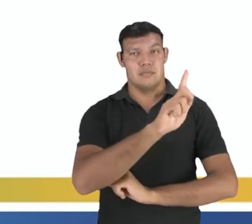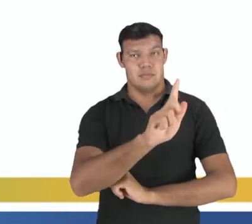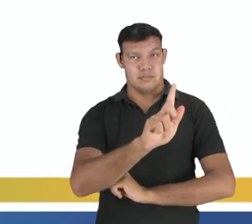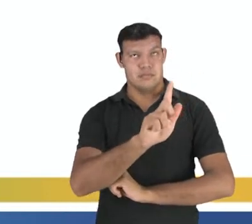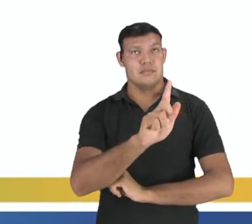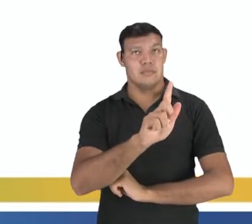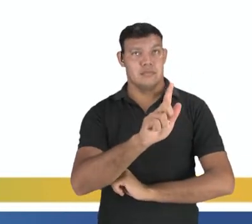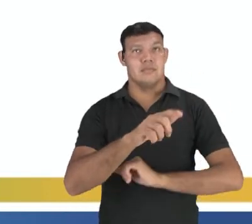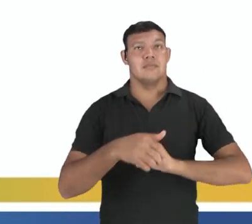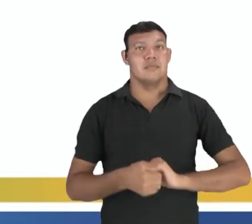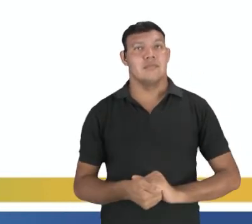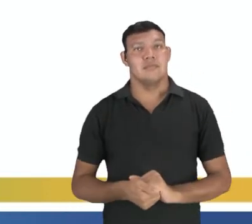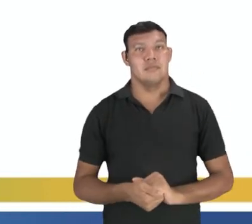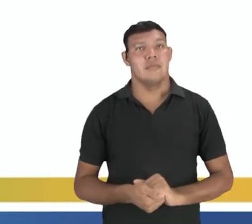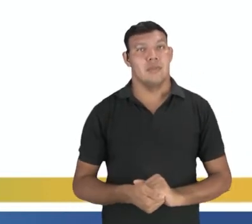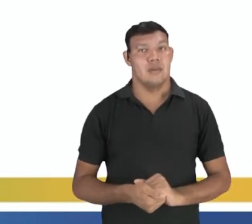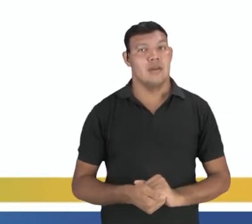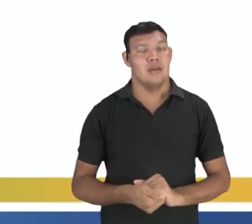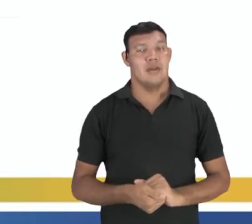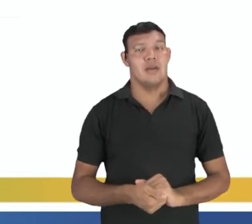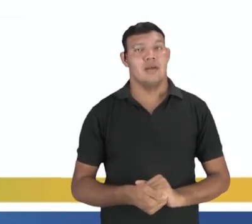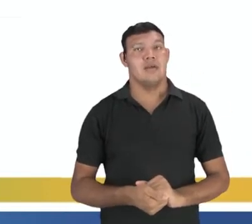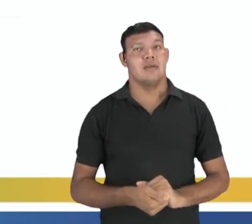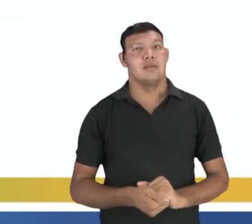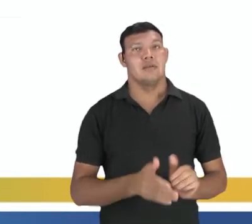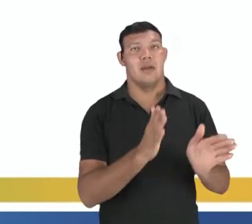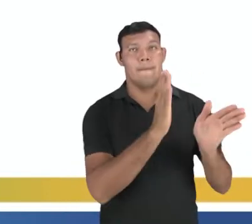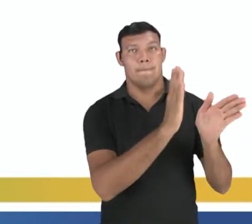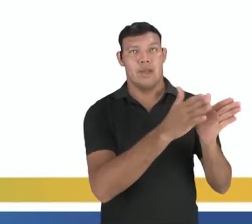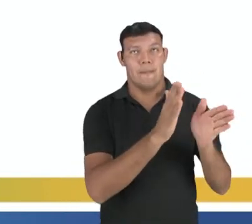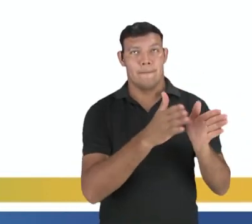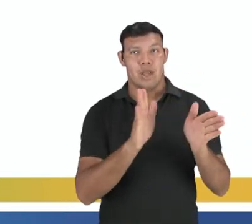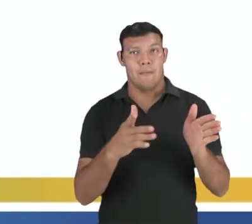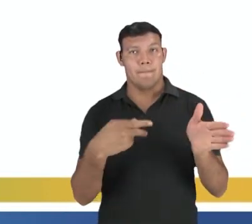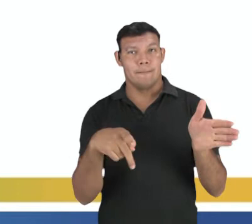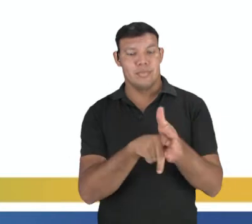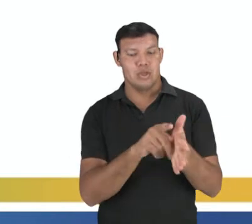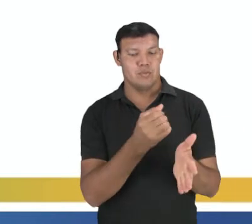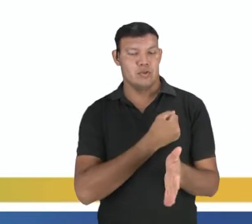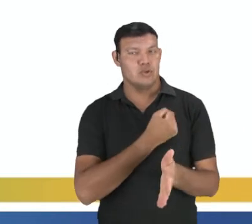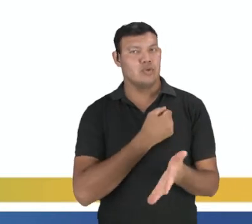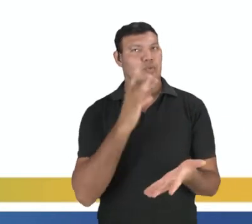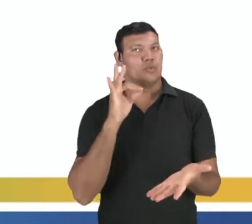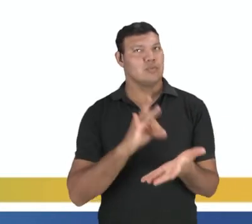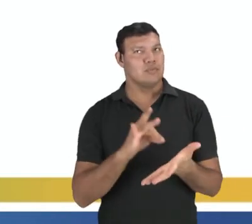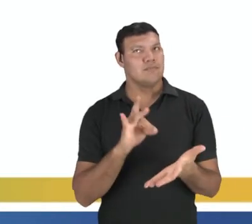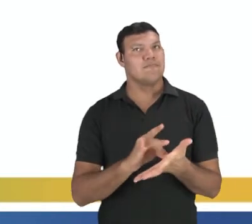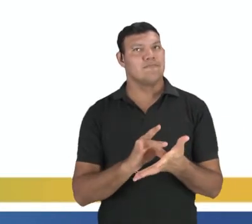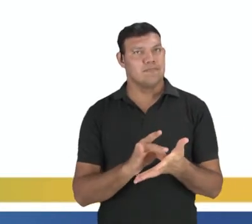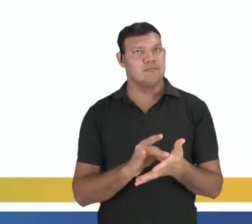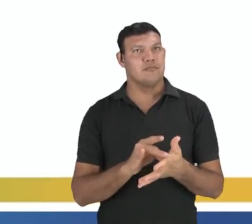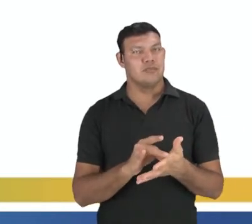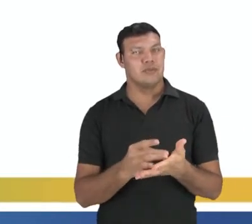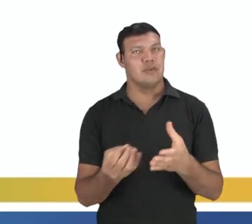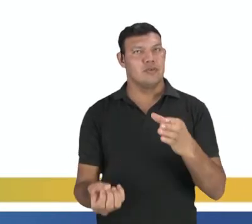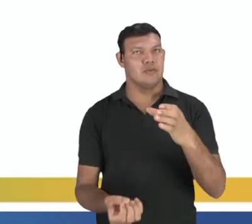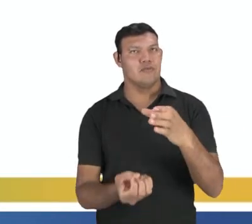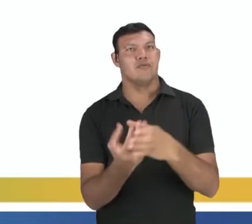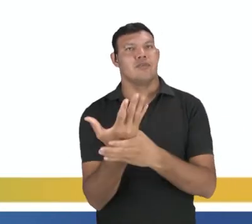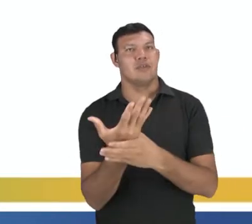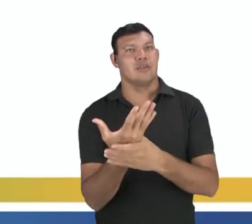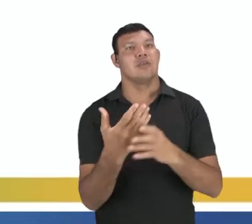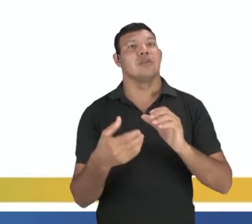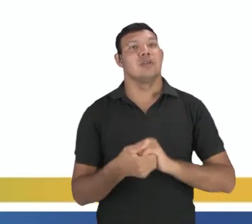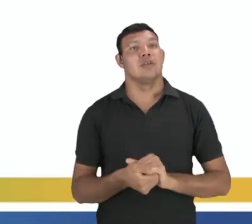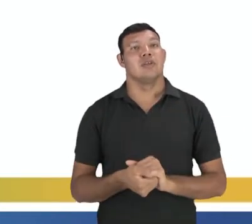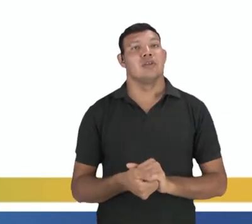as progressões geométricas, PG, a uma sequência de números reais formada por termos, que a